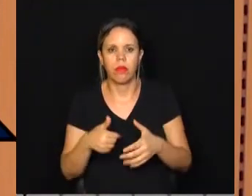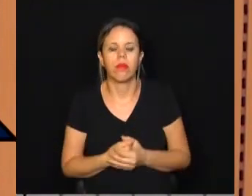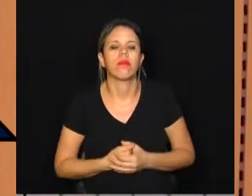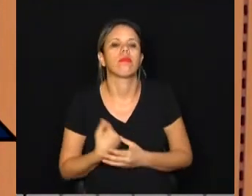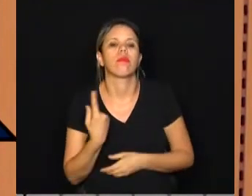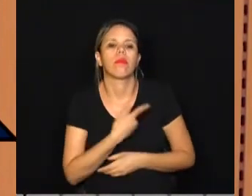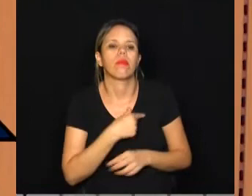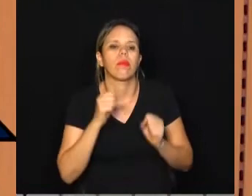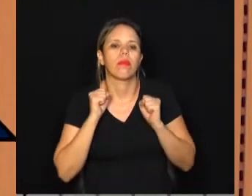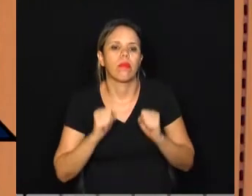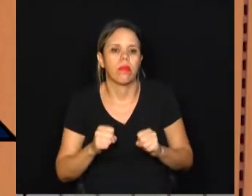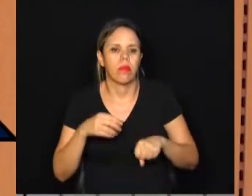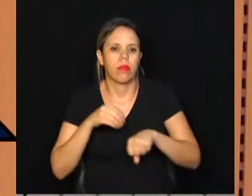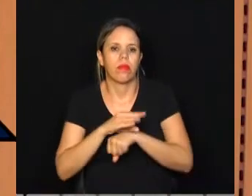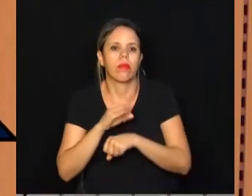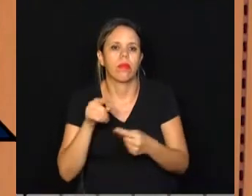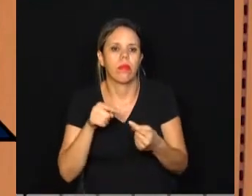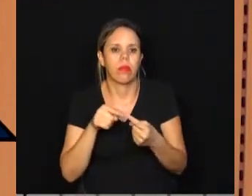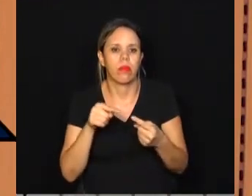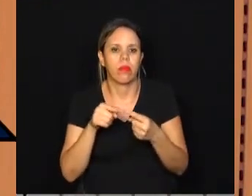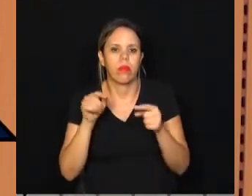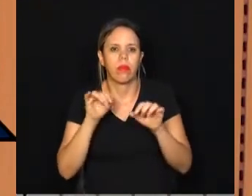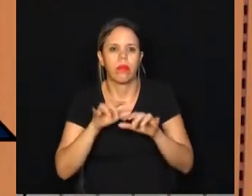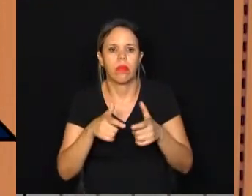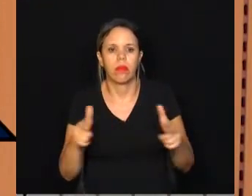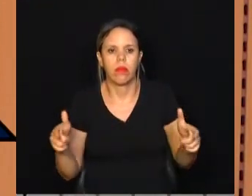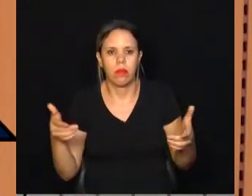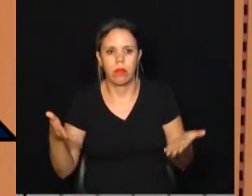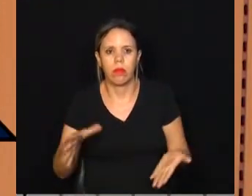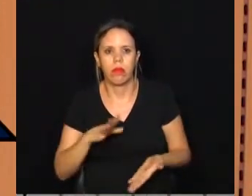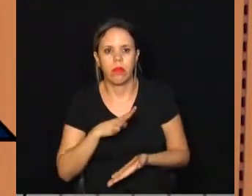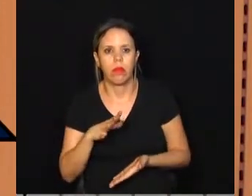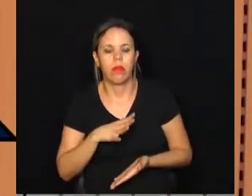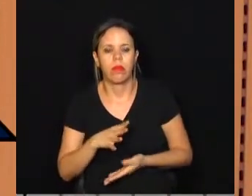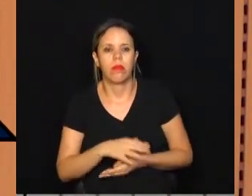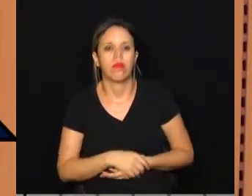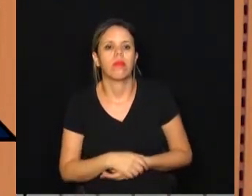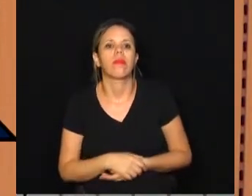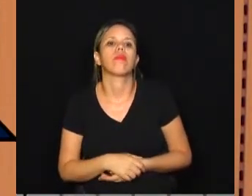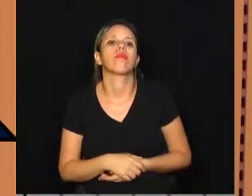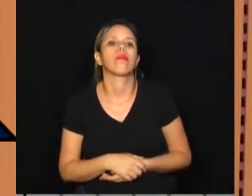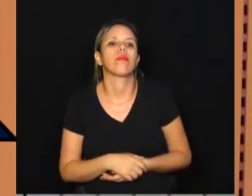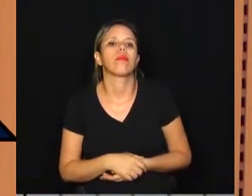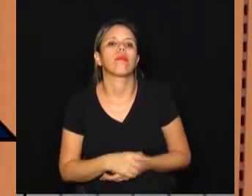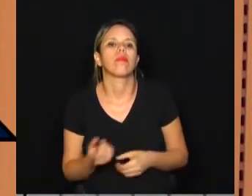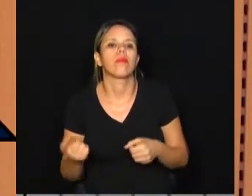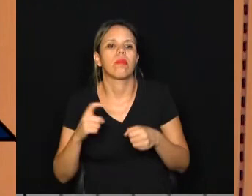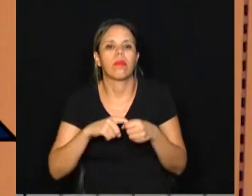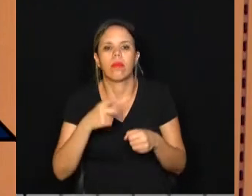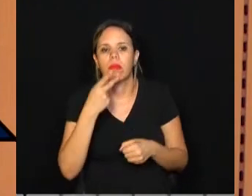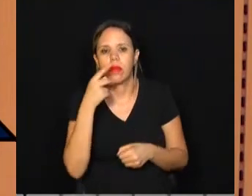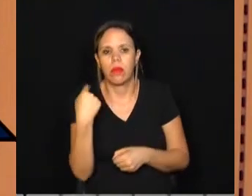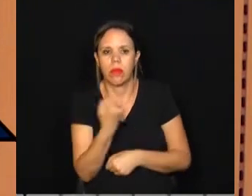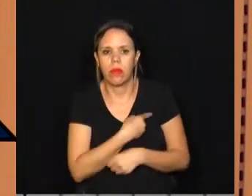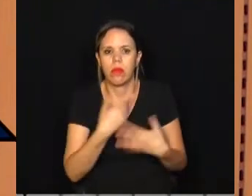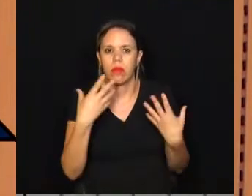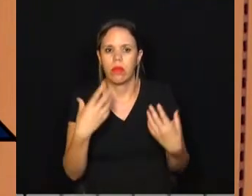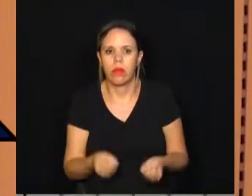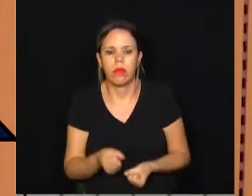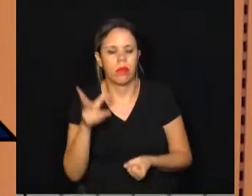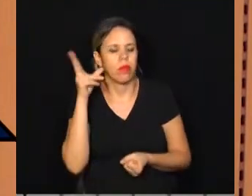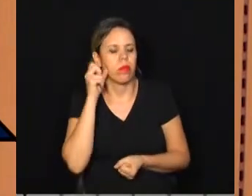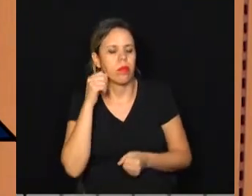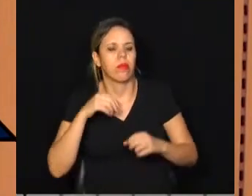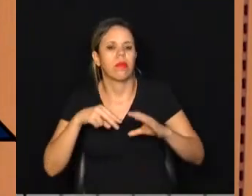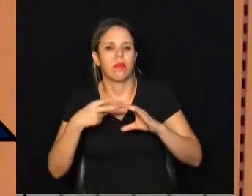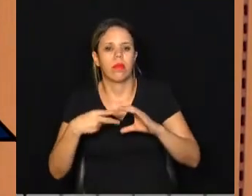nós pudéssemos traçar um pouco o cenário amplo aqui na cidade, né, volto a repetir, nós vamos ouvir as